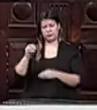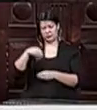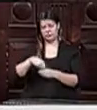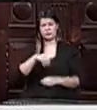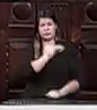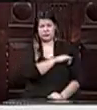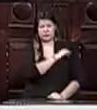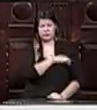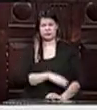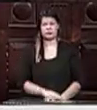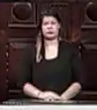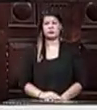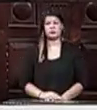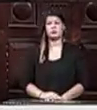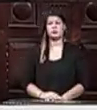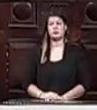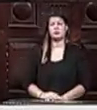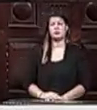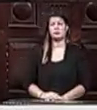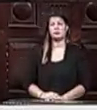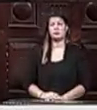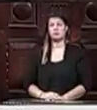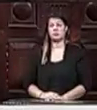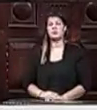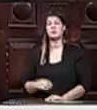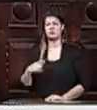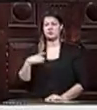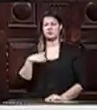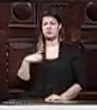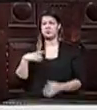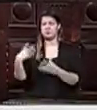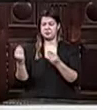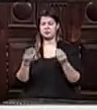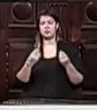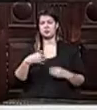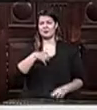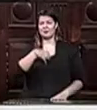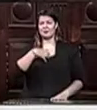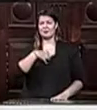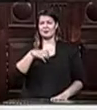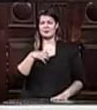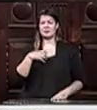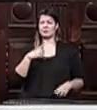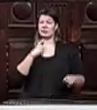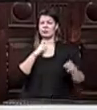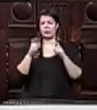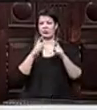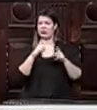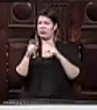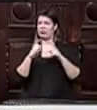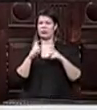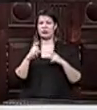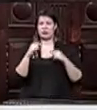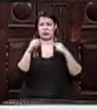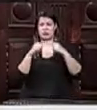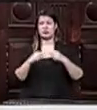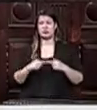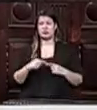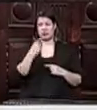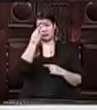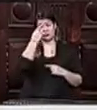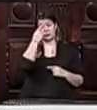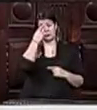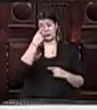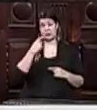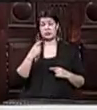Rio de Janeiro. Temos estado todos aqui muito envolvidos com debates relacionados aos